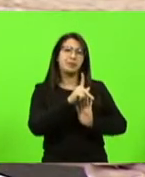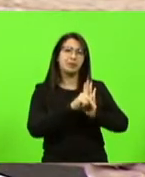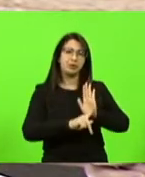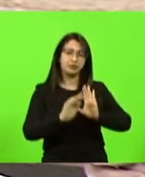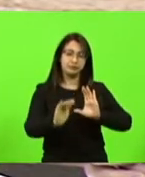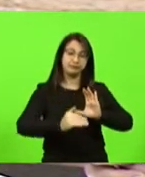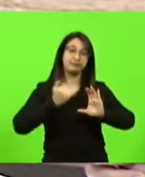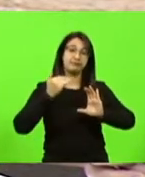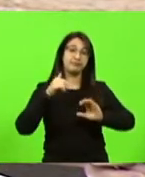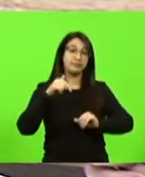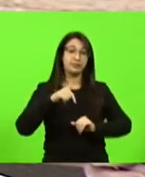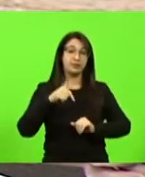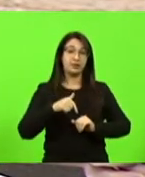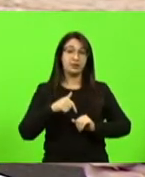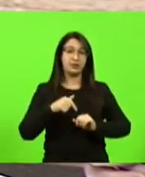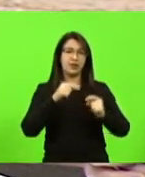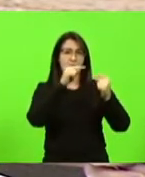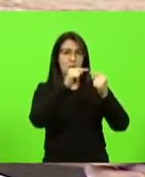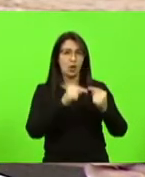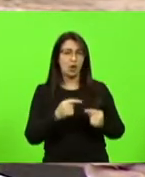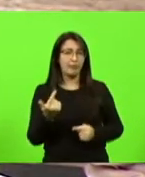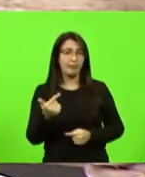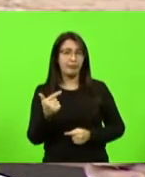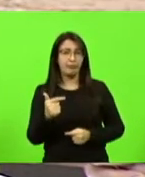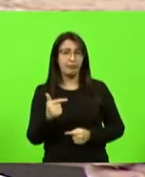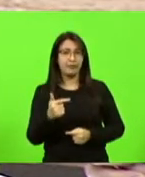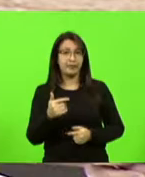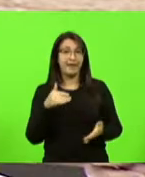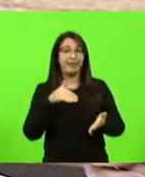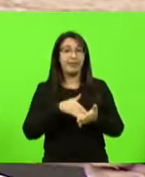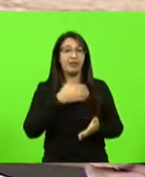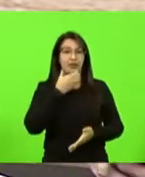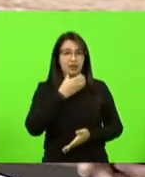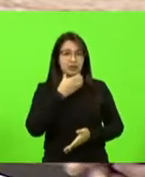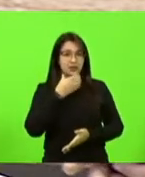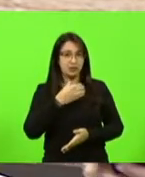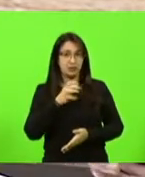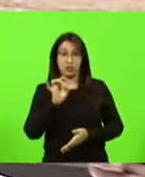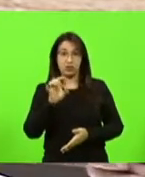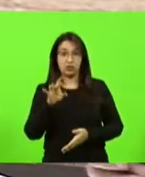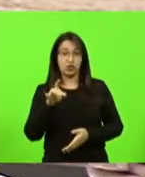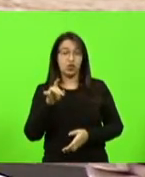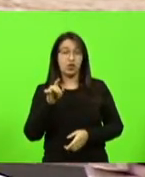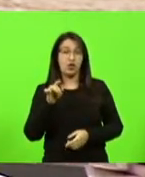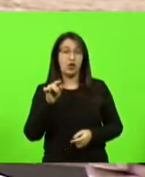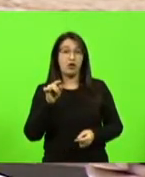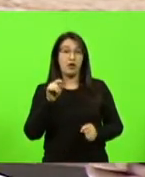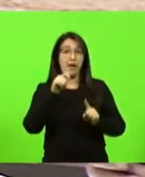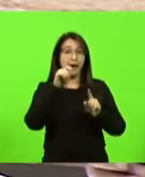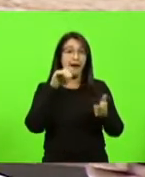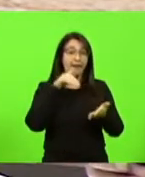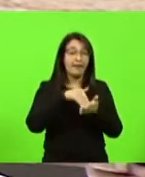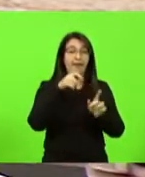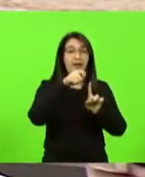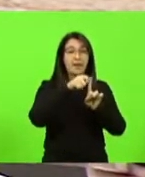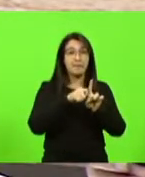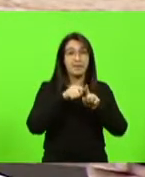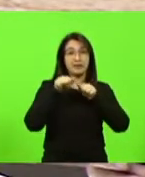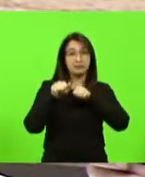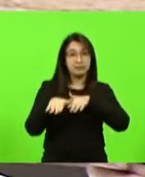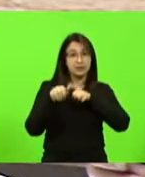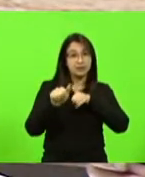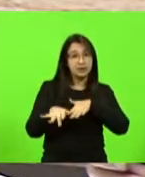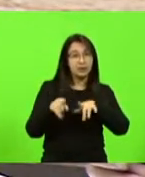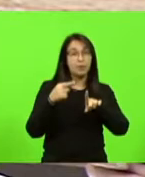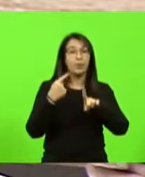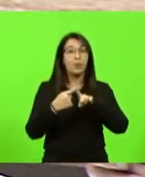cá, ele não previa até dezembro, era menos, era só até setembro, porque o CONFAS assim havia